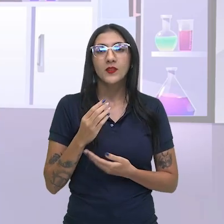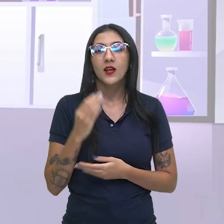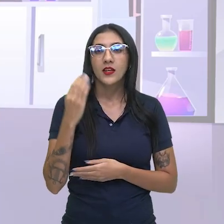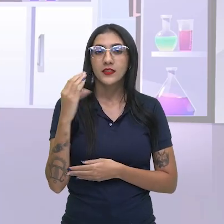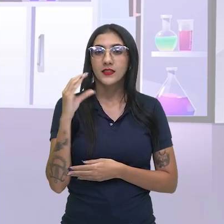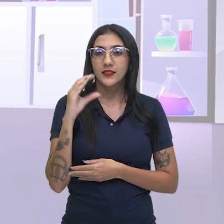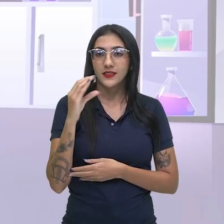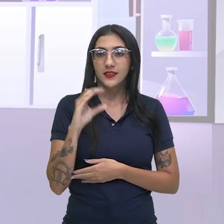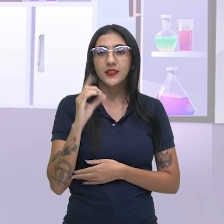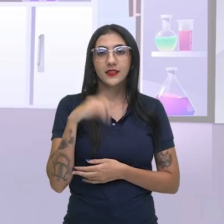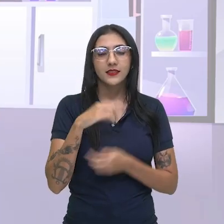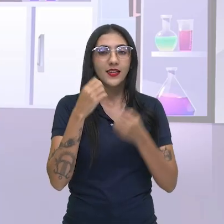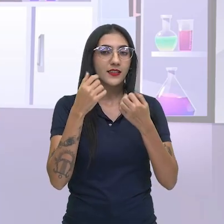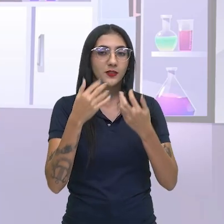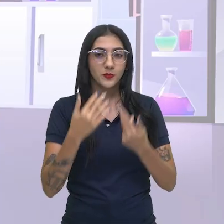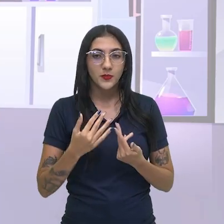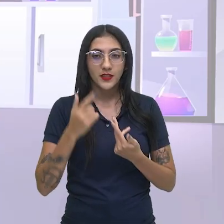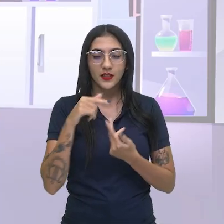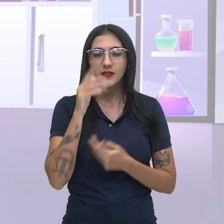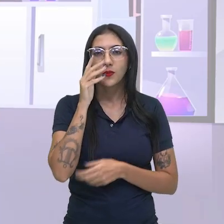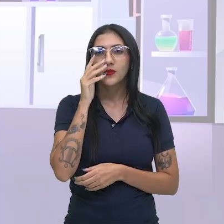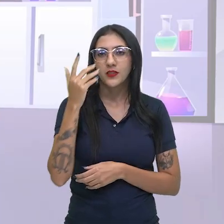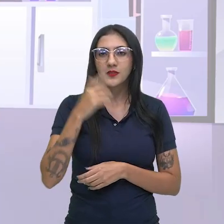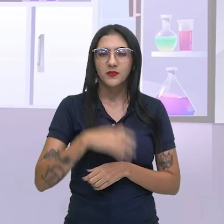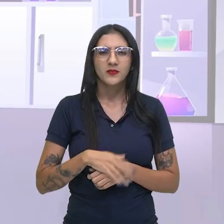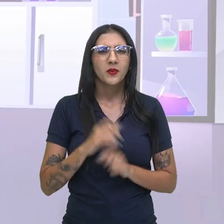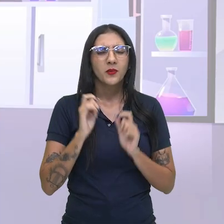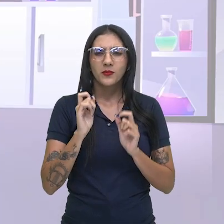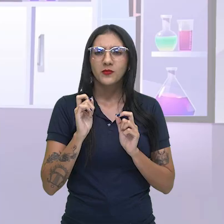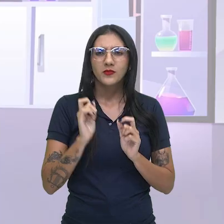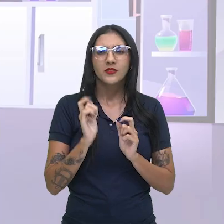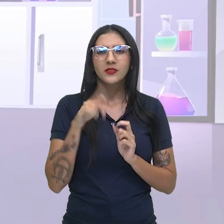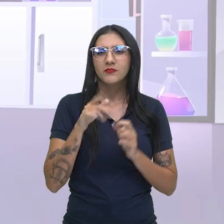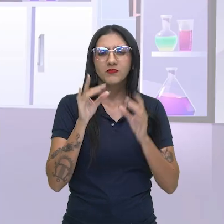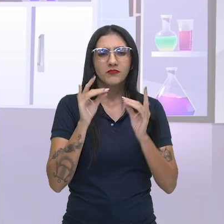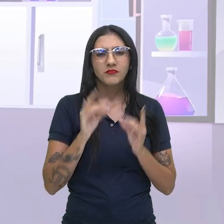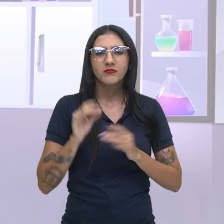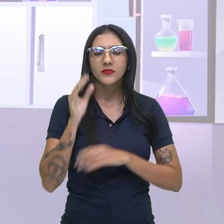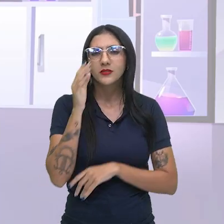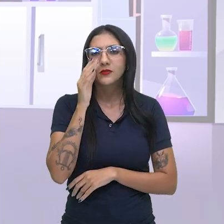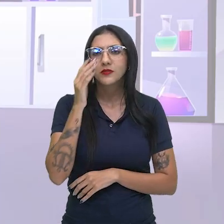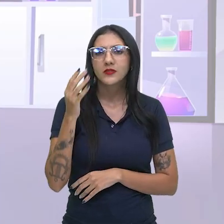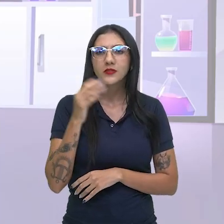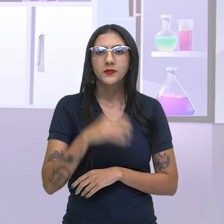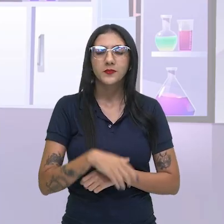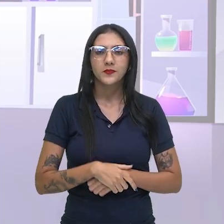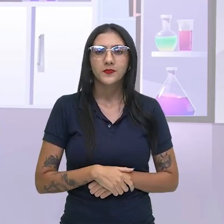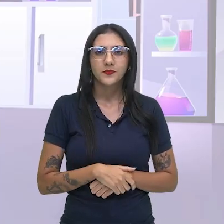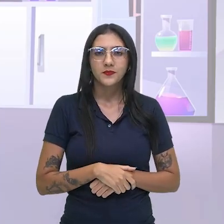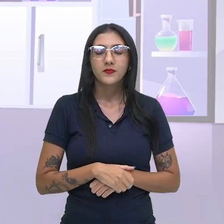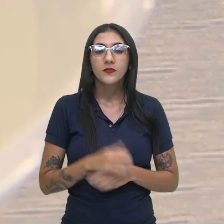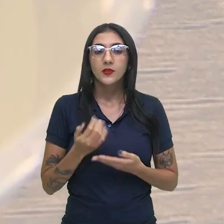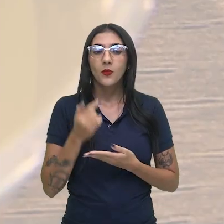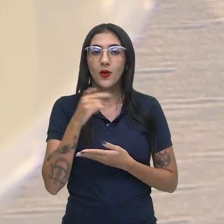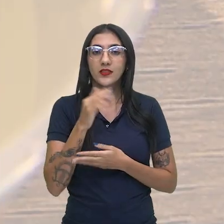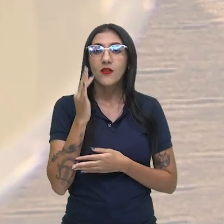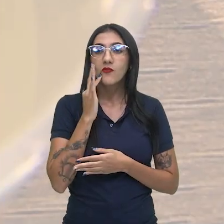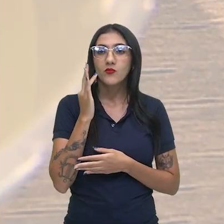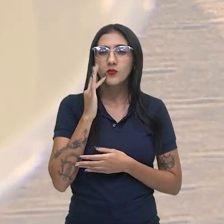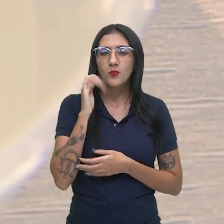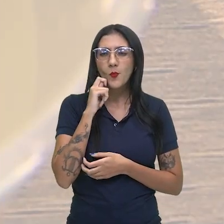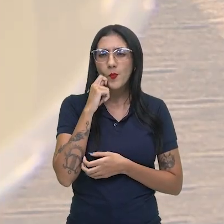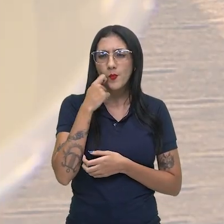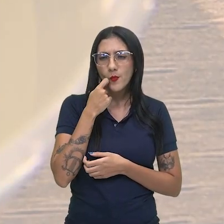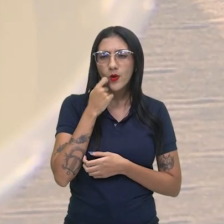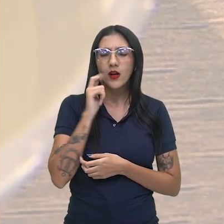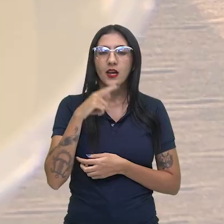ciência explica, hein? O que aconteceu nesse experimento, né? O limão, ele